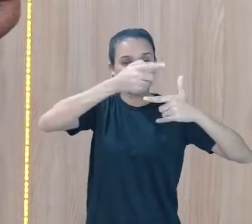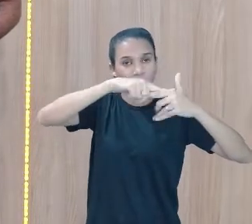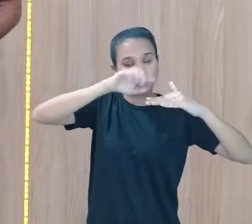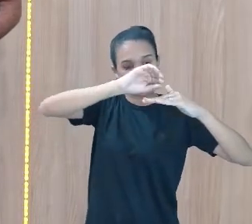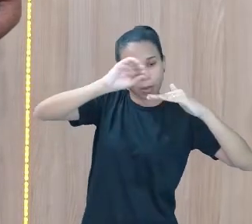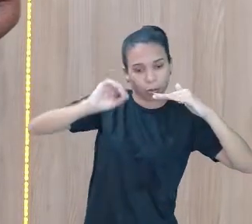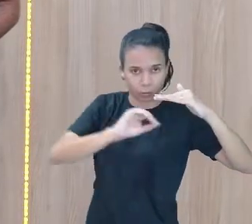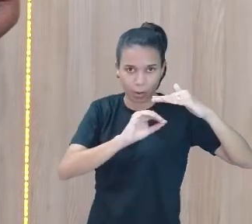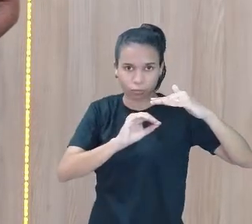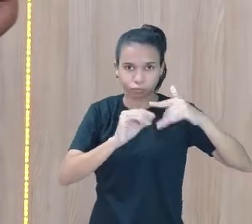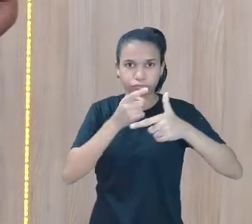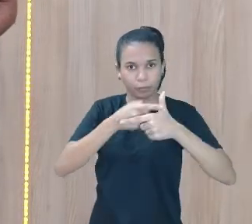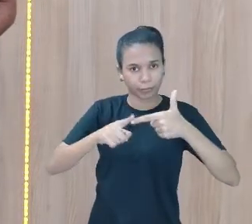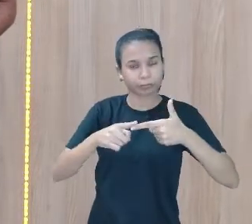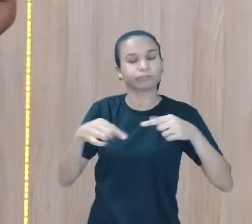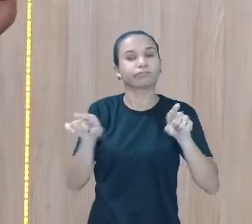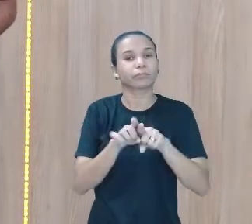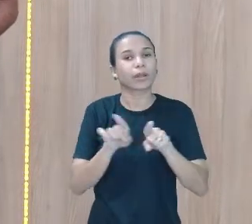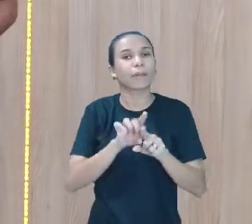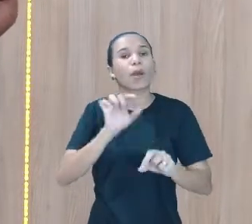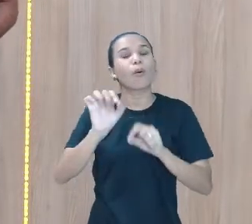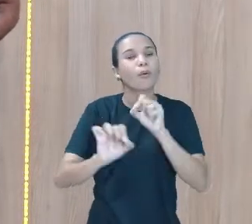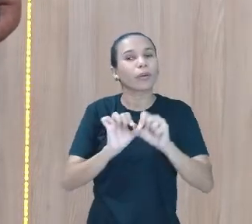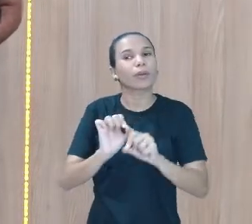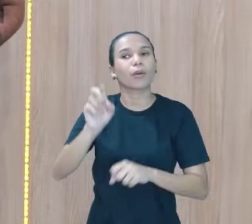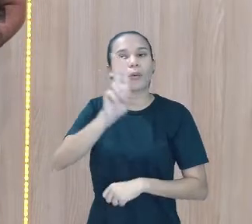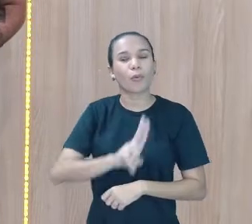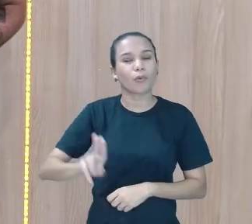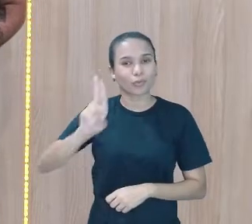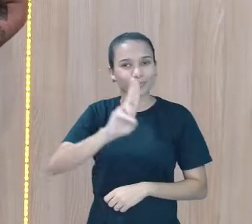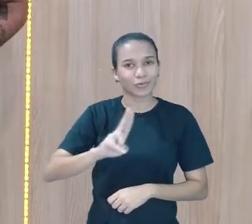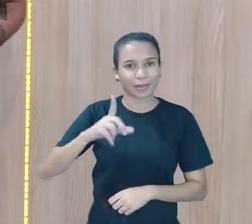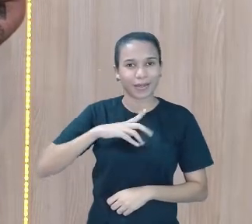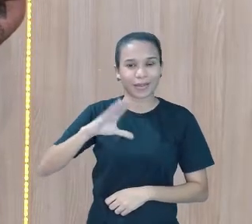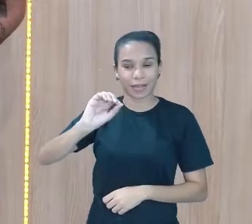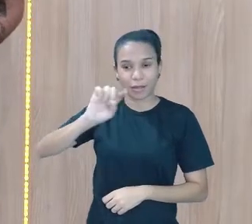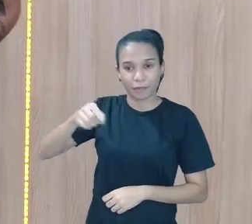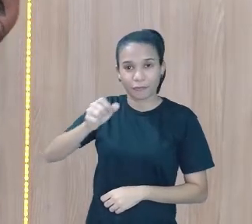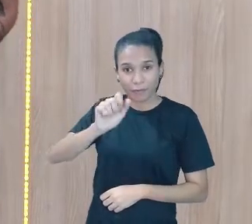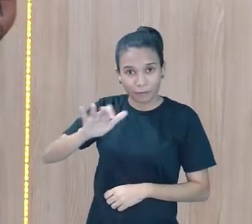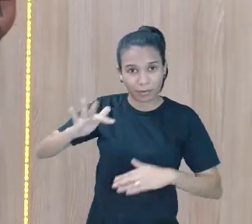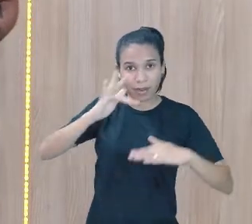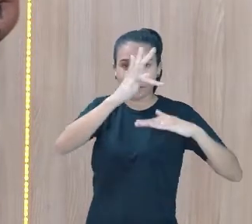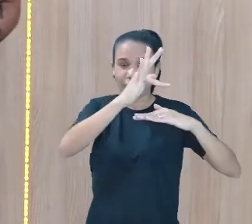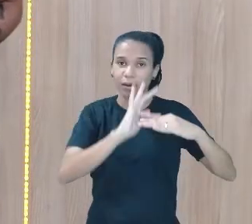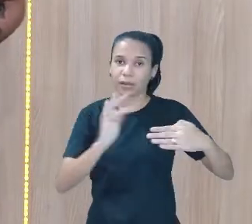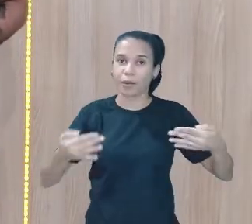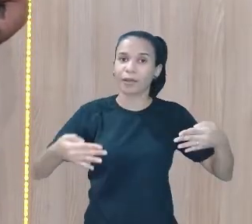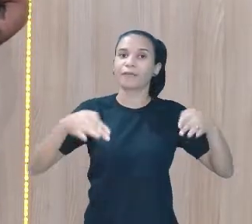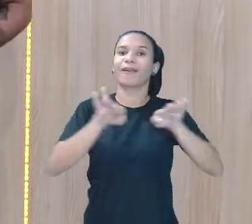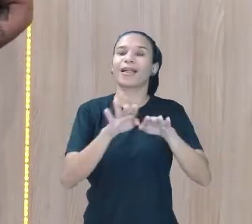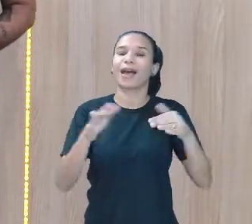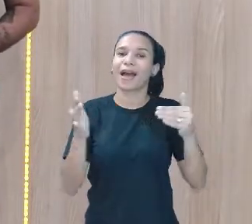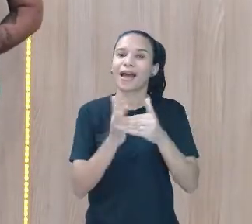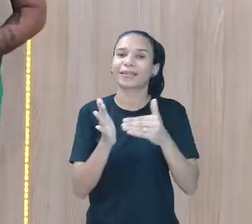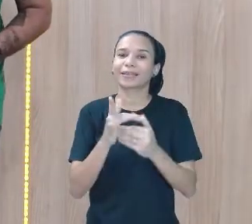e a outra maneira que você pode fazer é a utilização das frações equivalentes, chegando numa fração